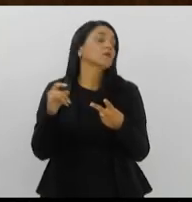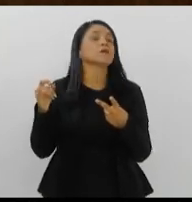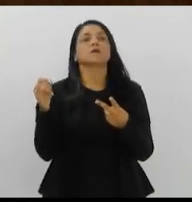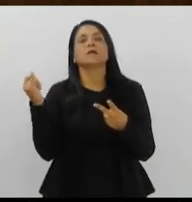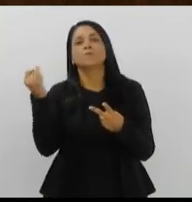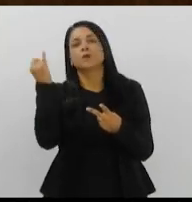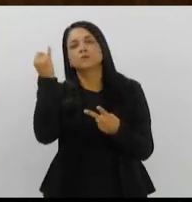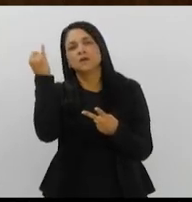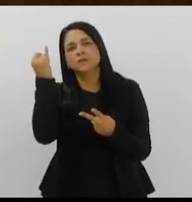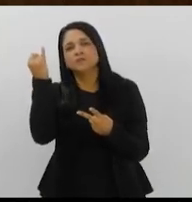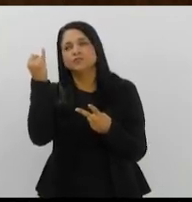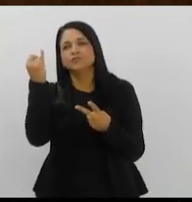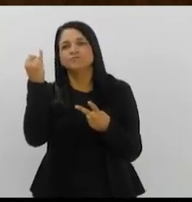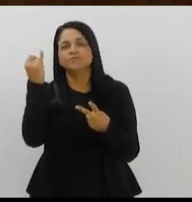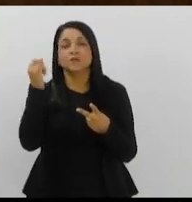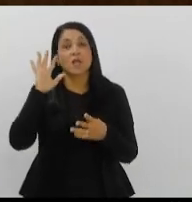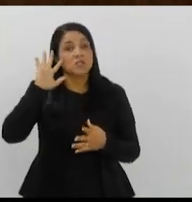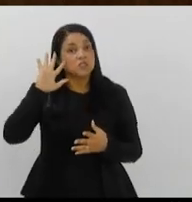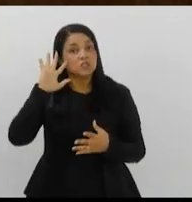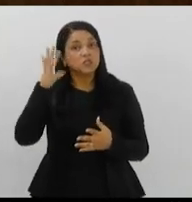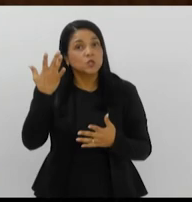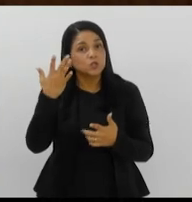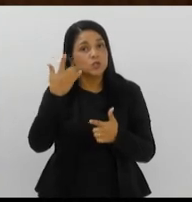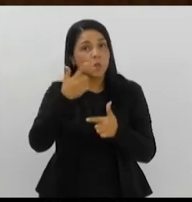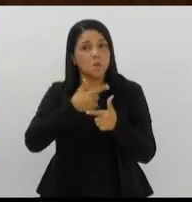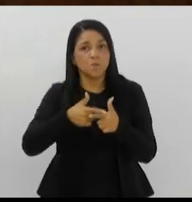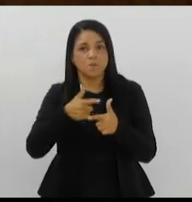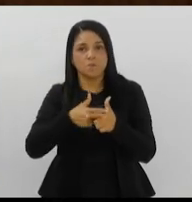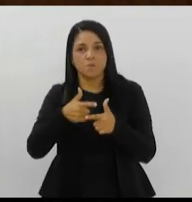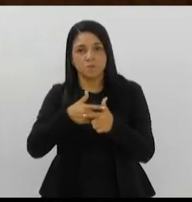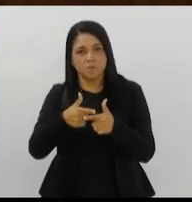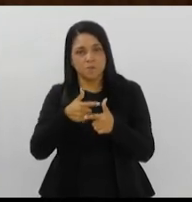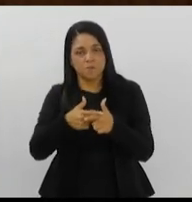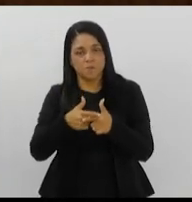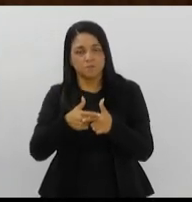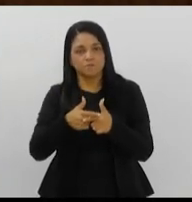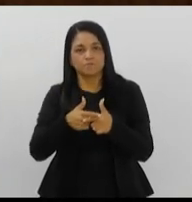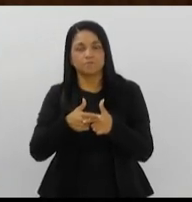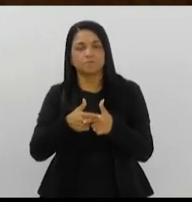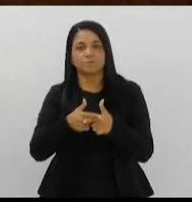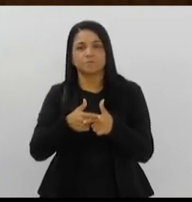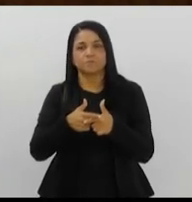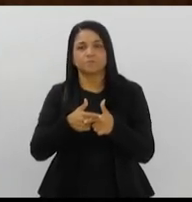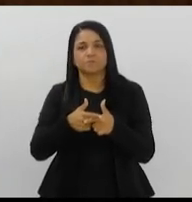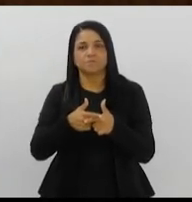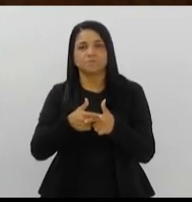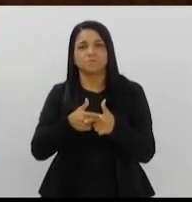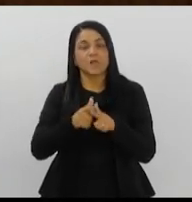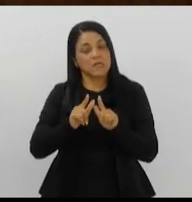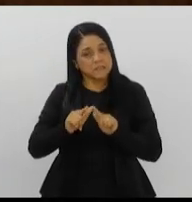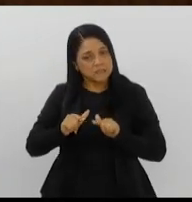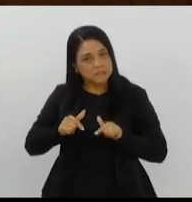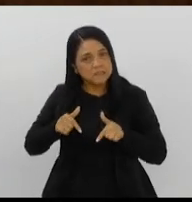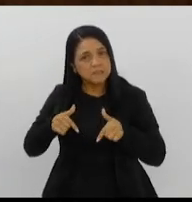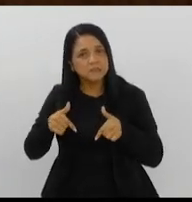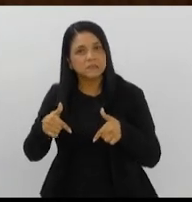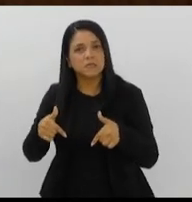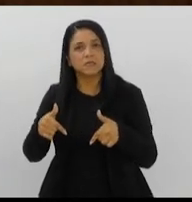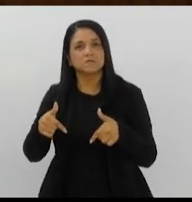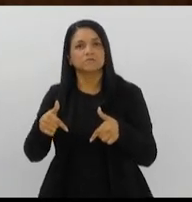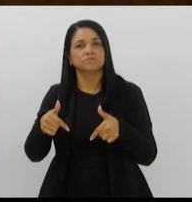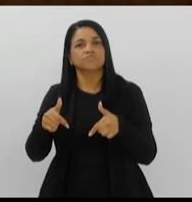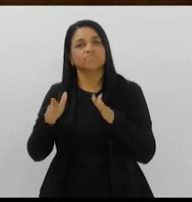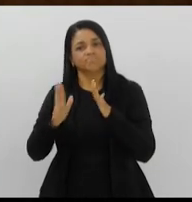gente ressaltar que a solução desse problema, ela vem a partir da iniciativa da